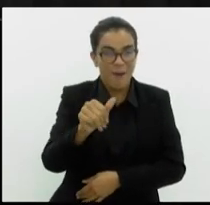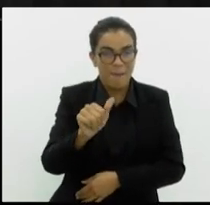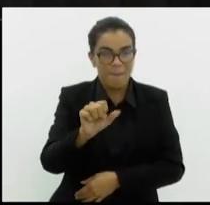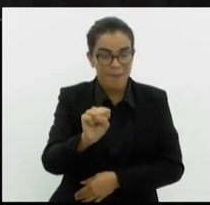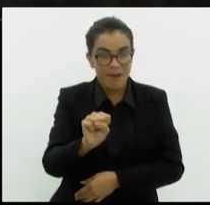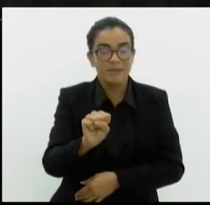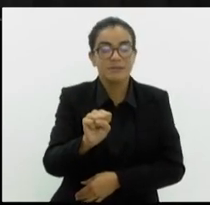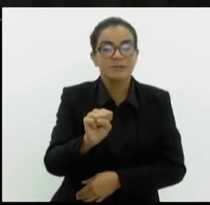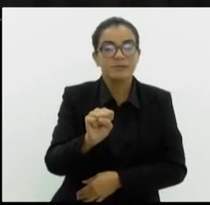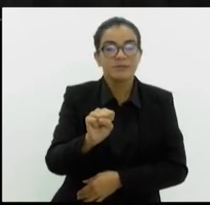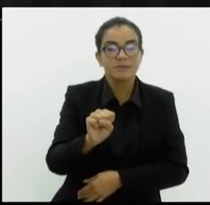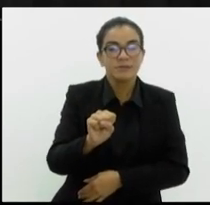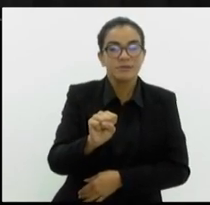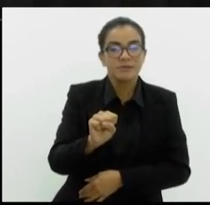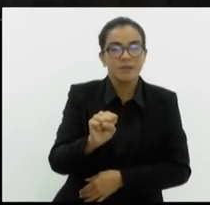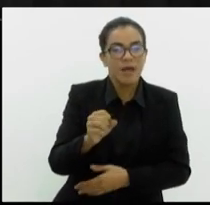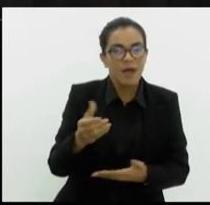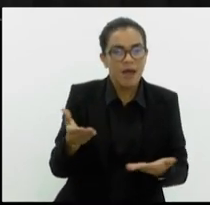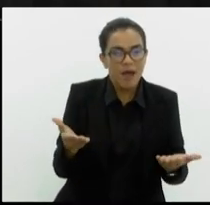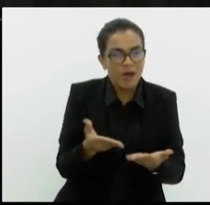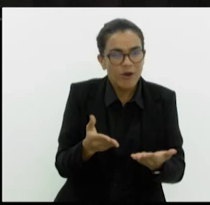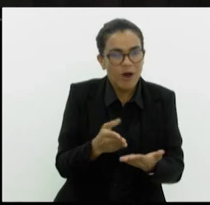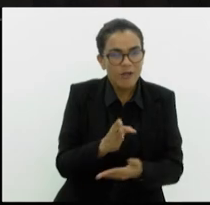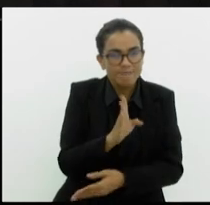Irã, o Brasil